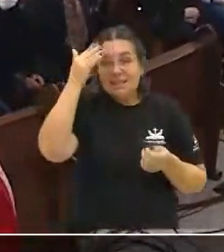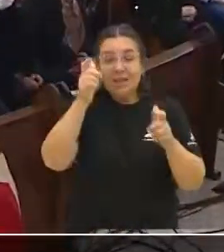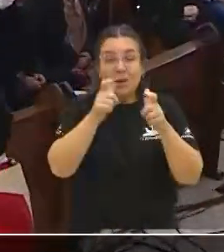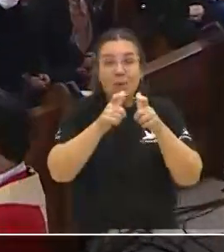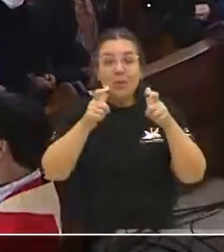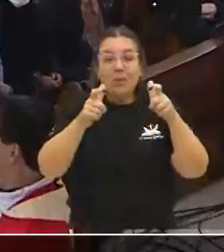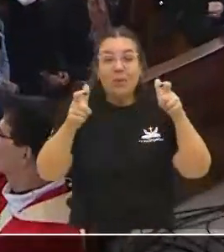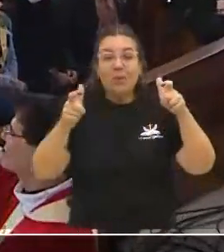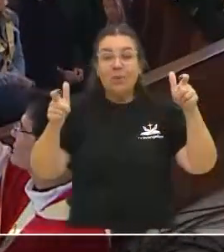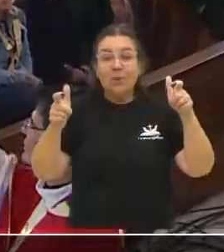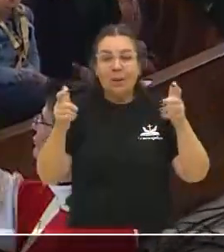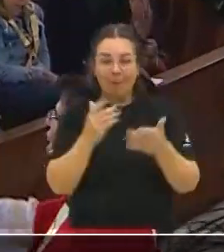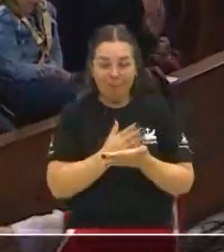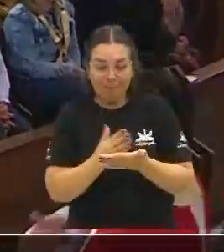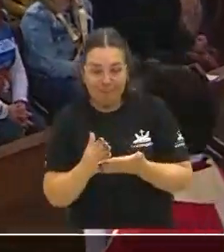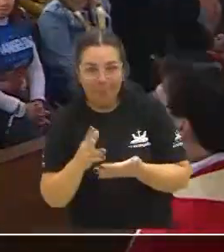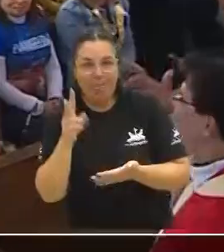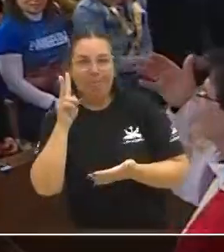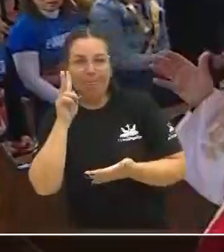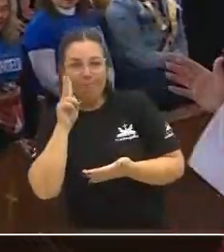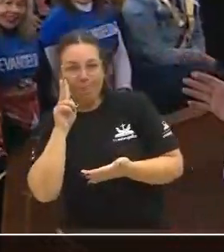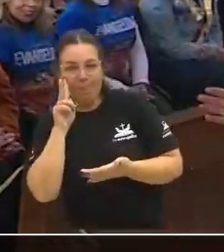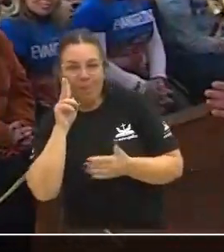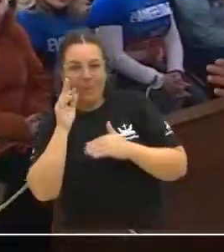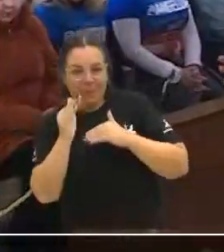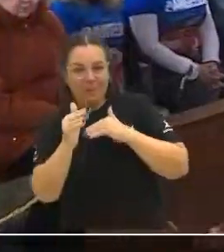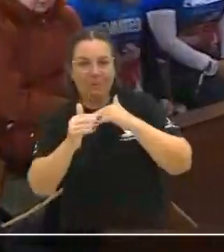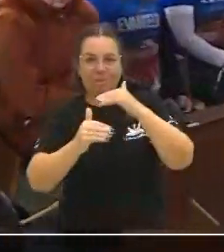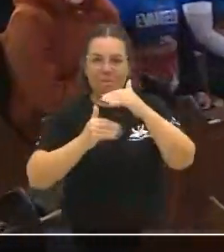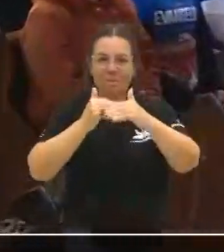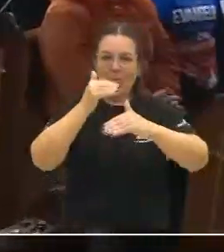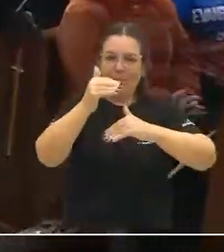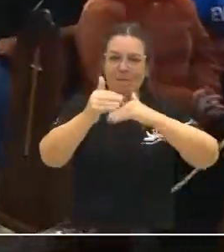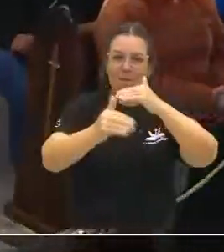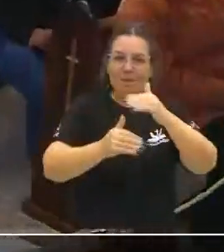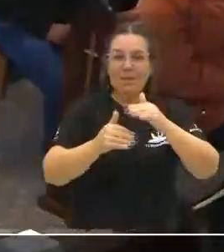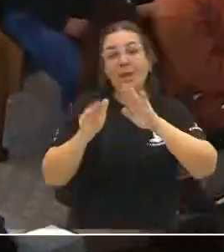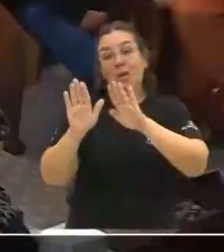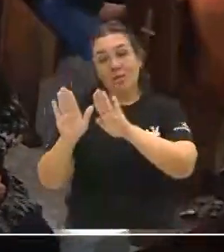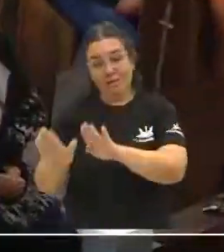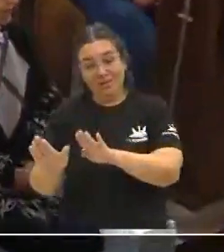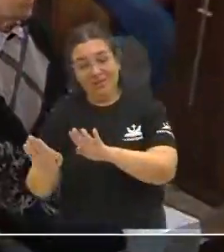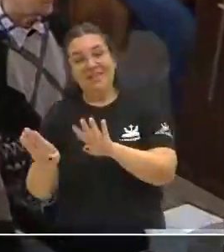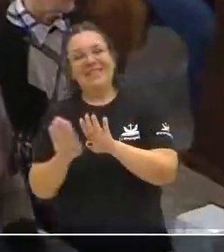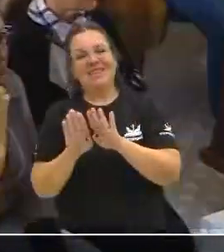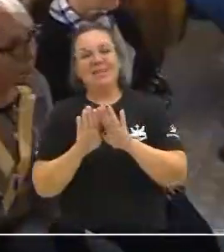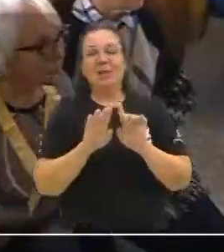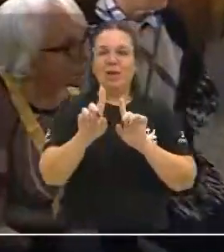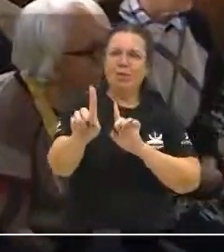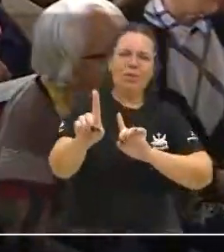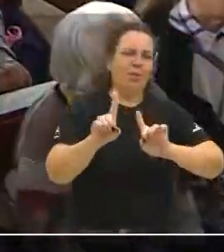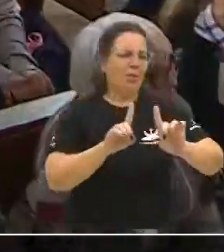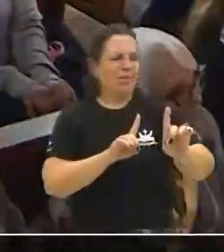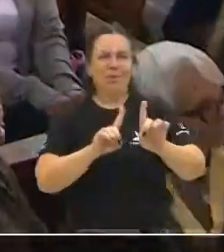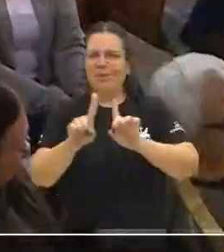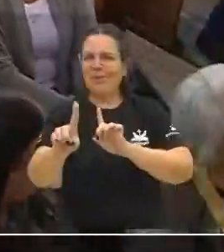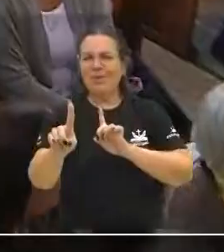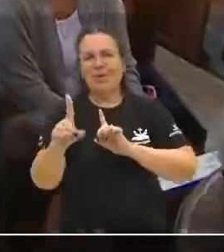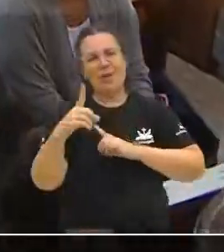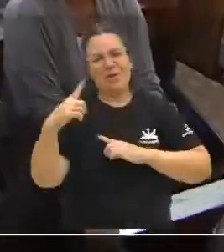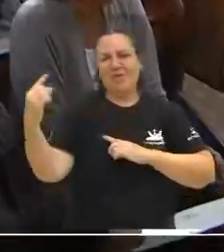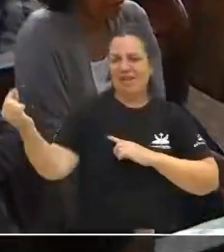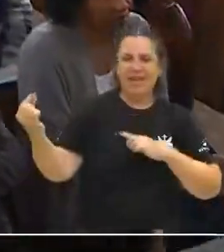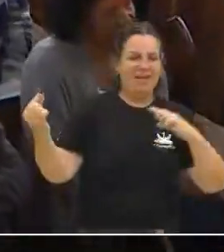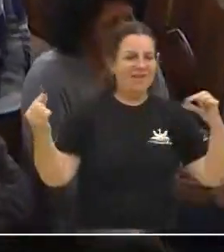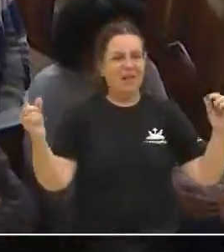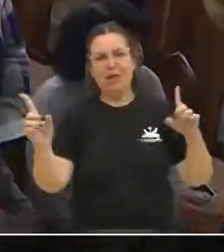crescente. Começamos na segunda e aos poucos quem tem fica, uns vão, outros voltam. Mas